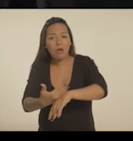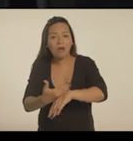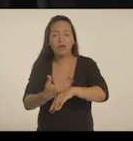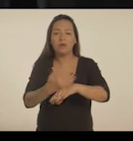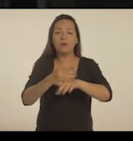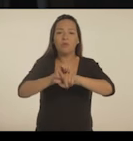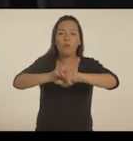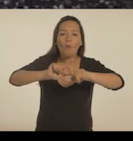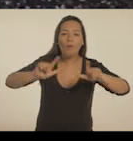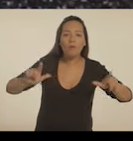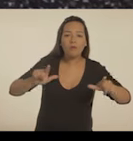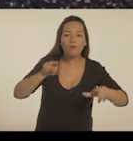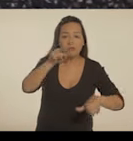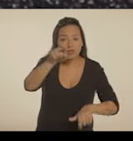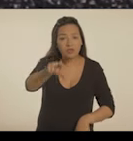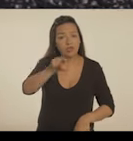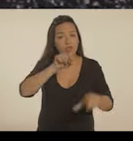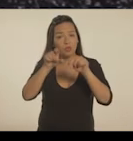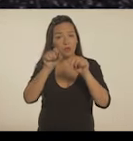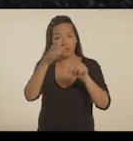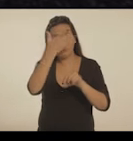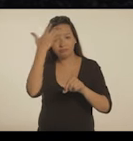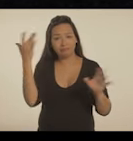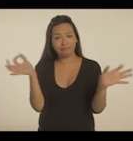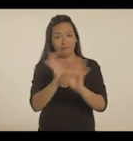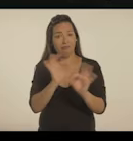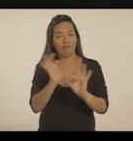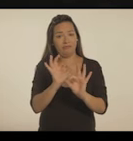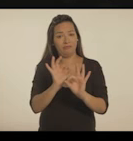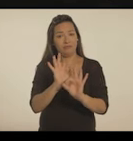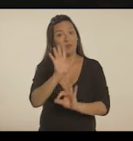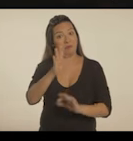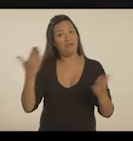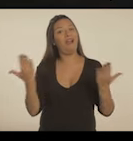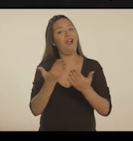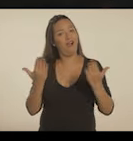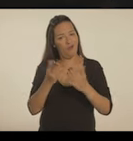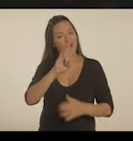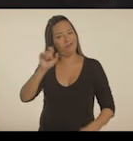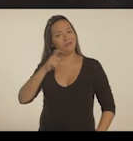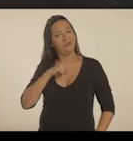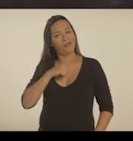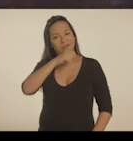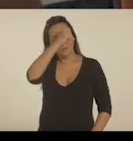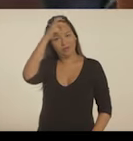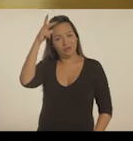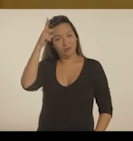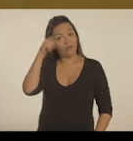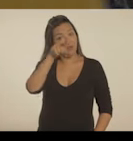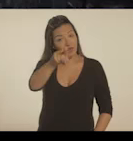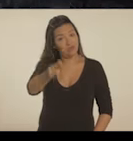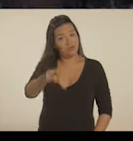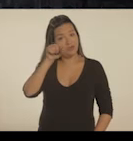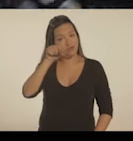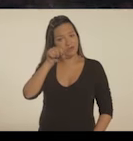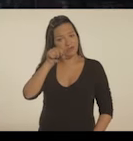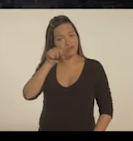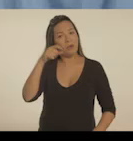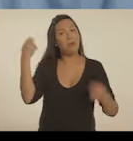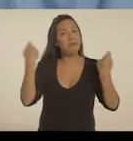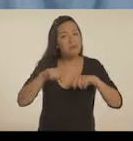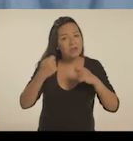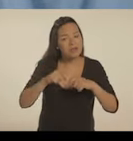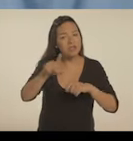ou que nem foi votar, escolheu o ninguém. Só que agora, amigo, alguém vai ser prefeito. E é você quem vai